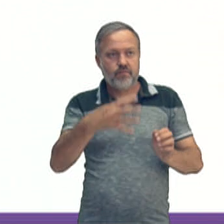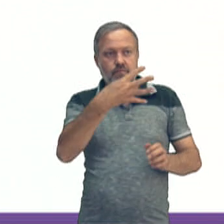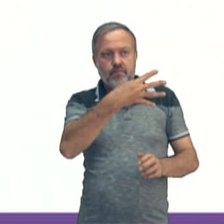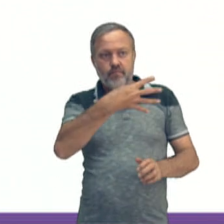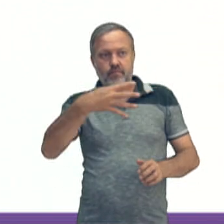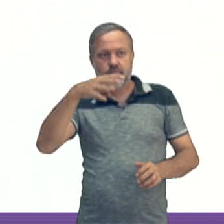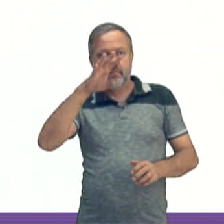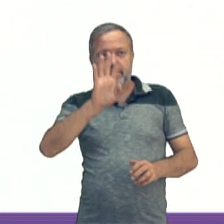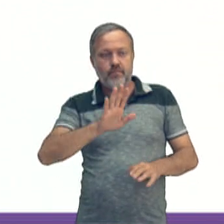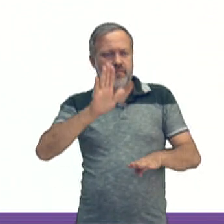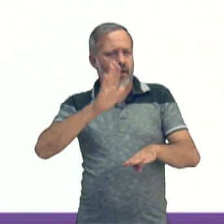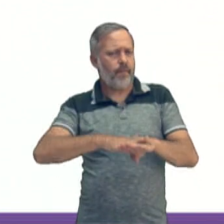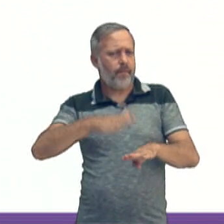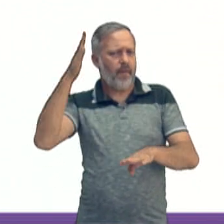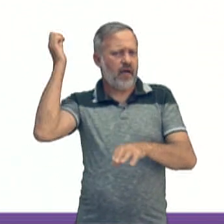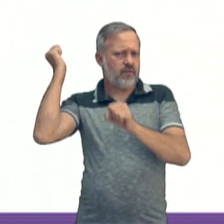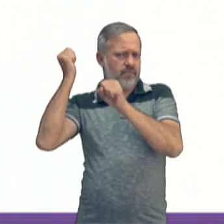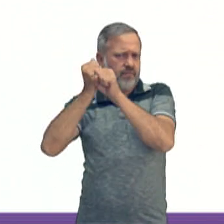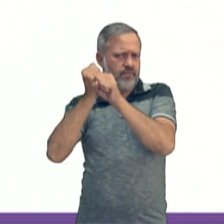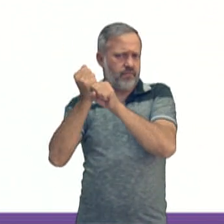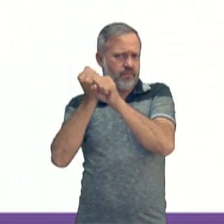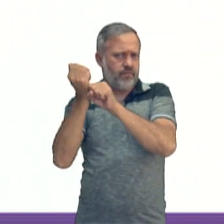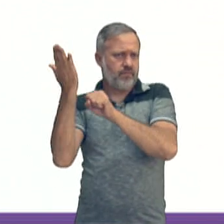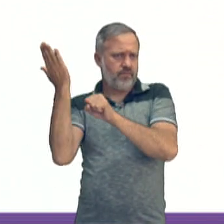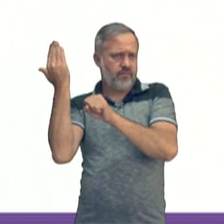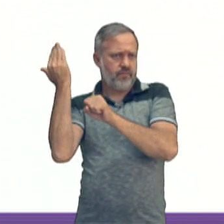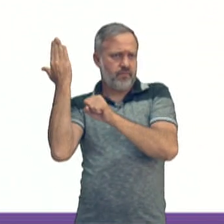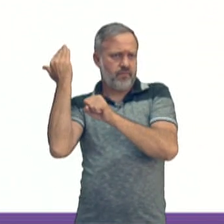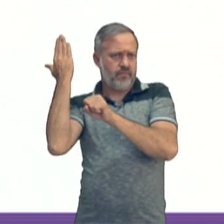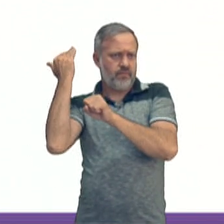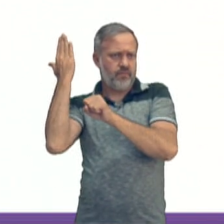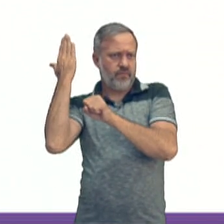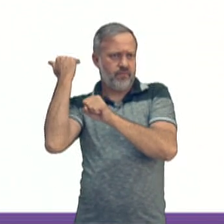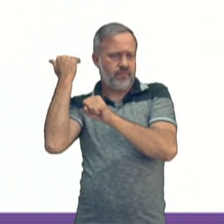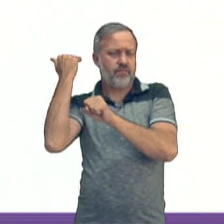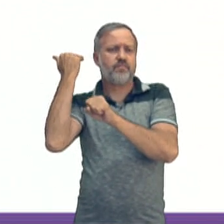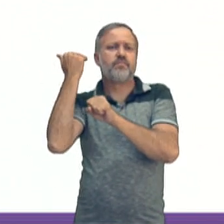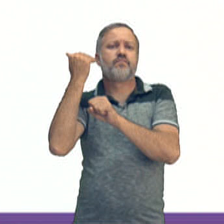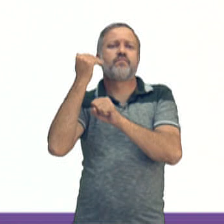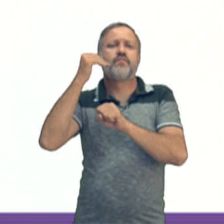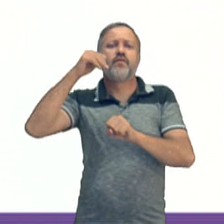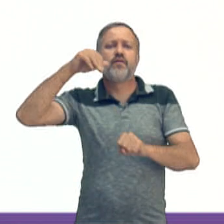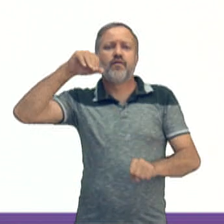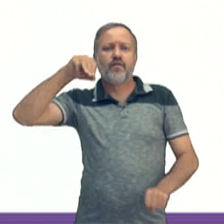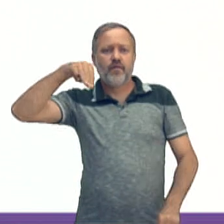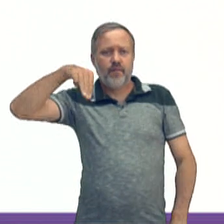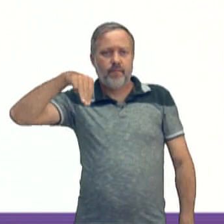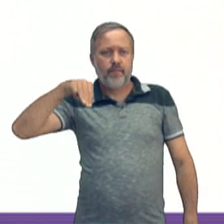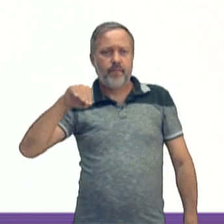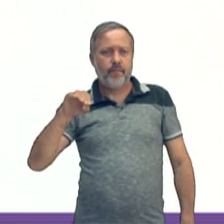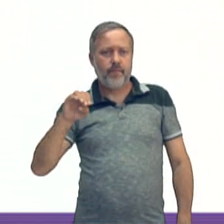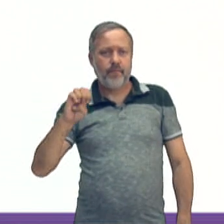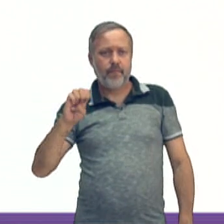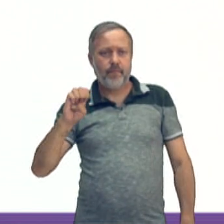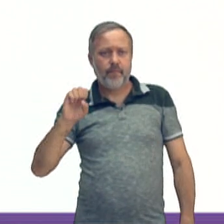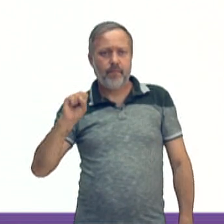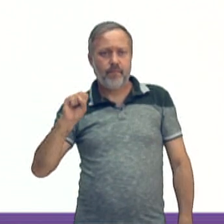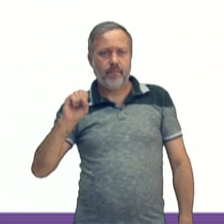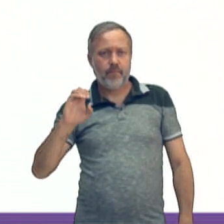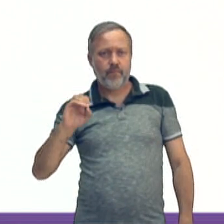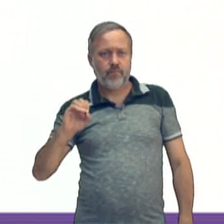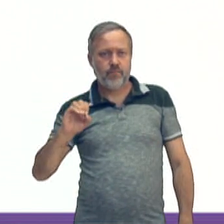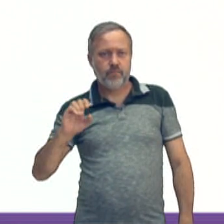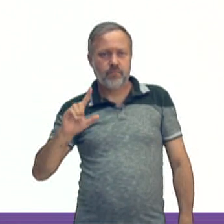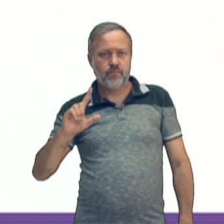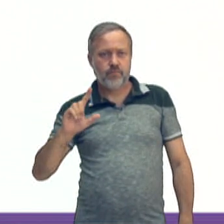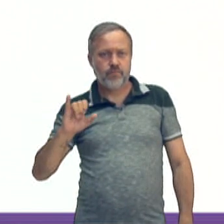calendário mais antigo já encontrado é um monumento mesolítico que marca, dois pontos, letra A,